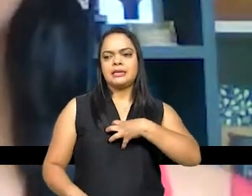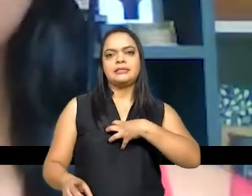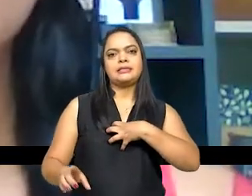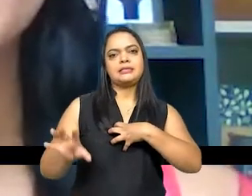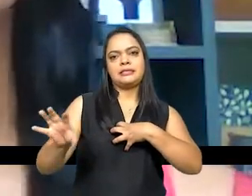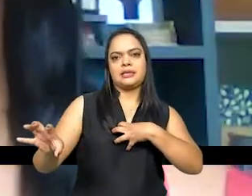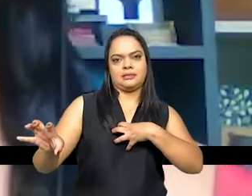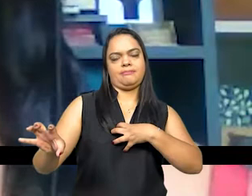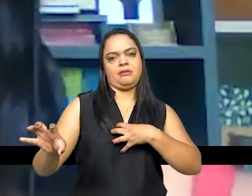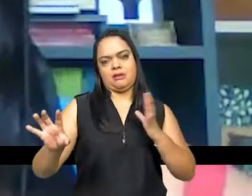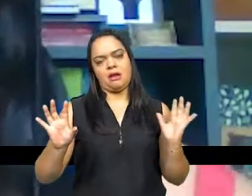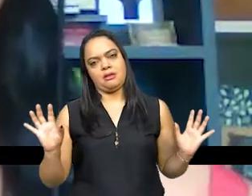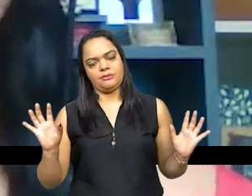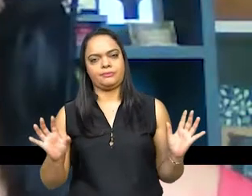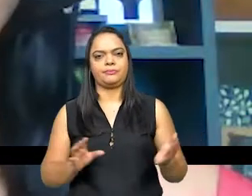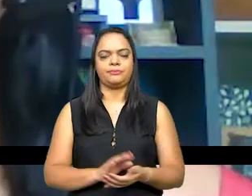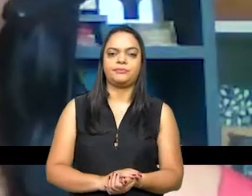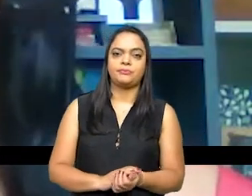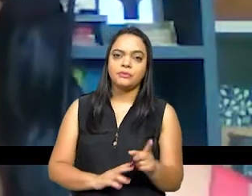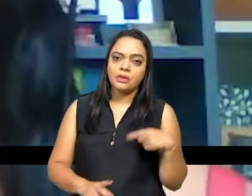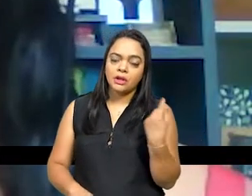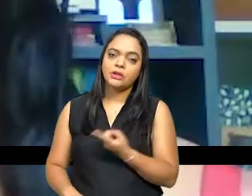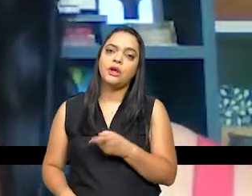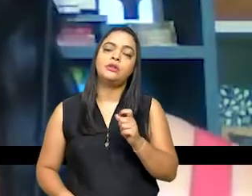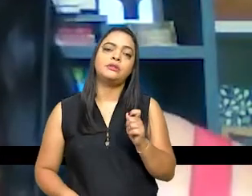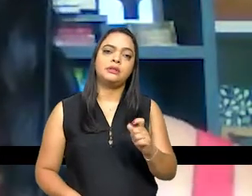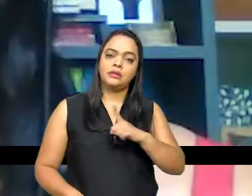razão, no primeiro momento, porque a gente está no espaço de educação,